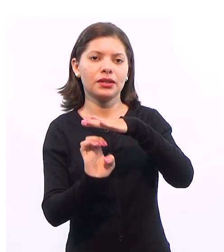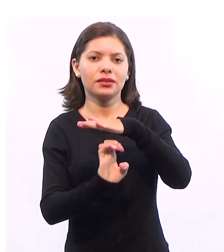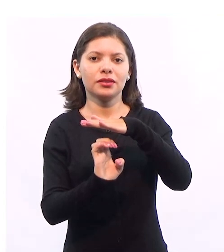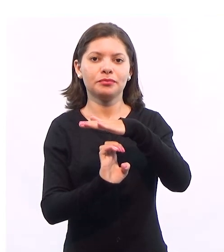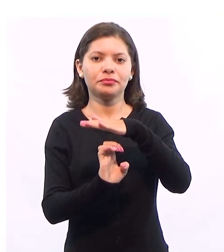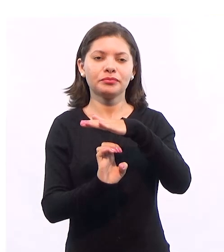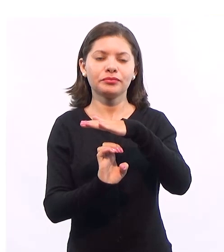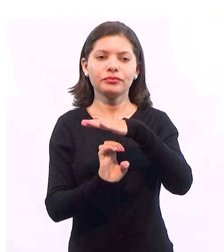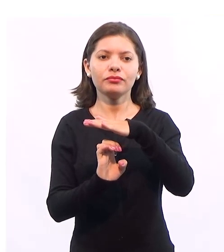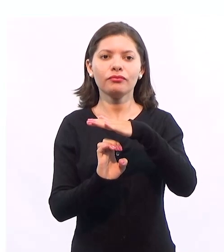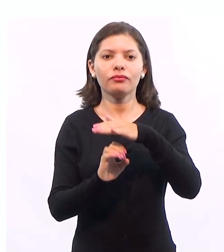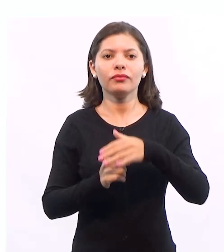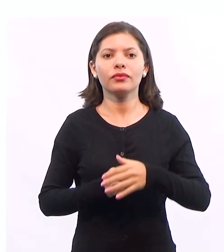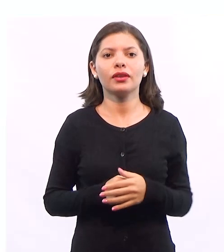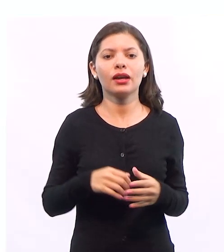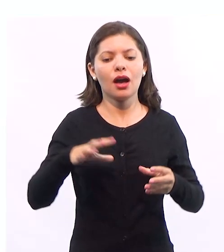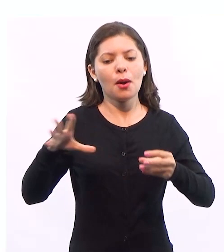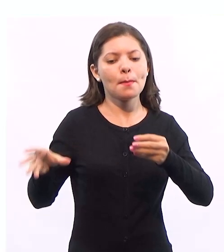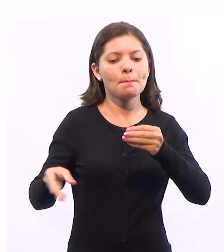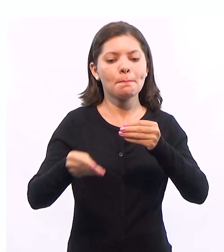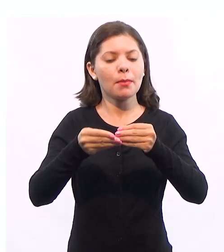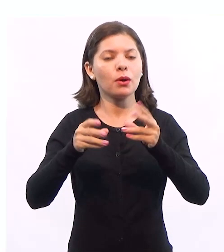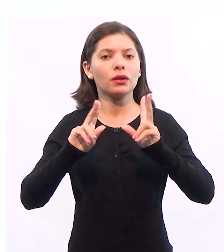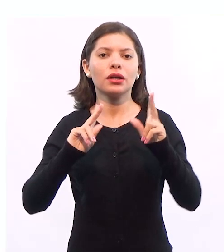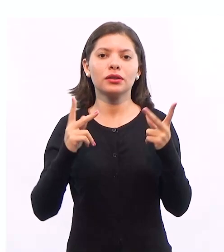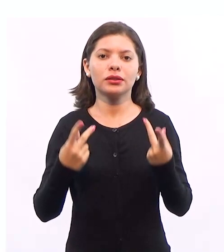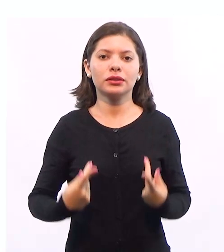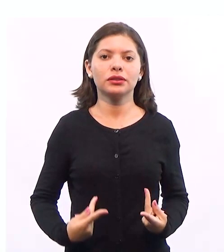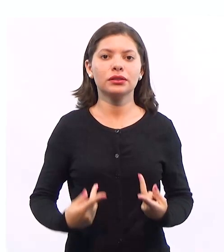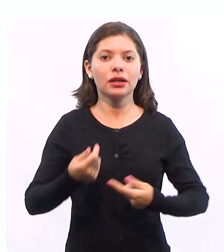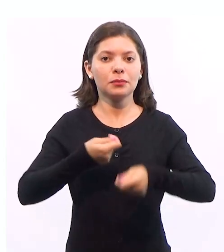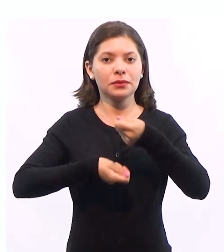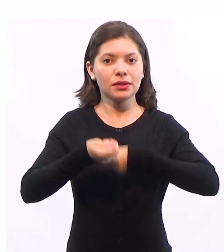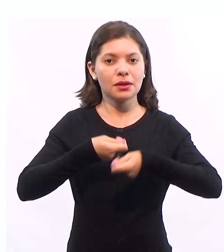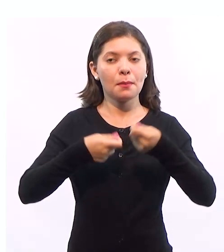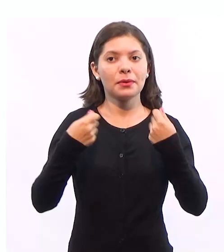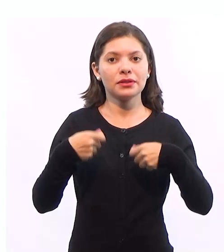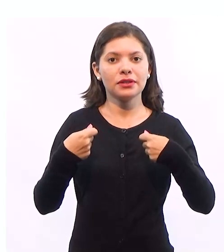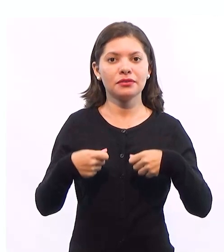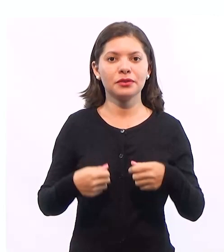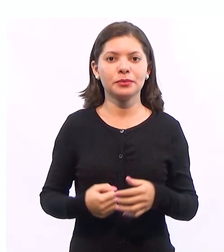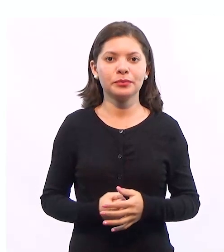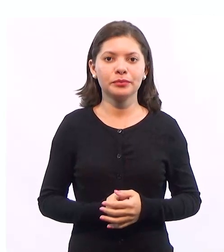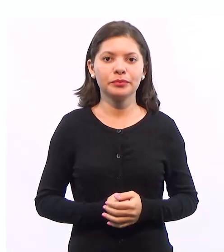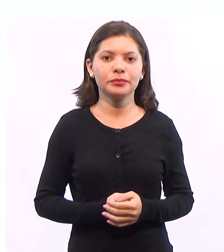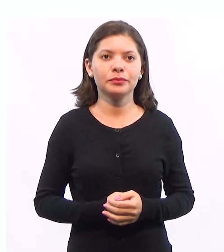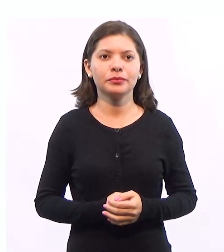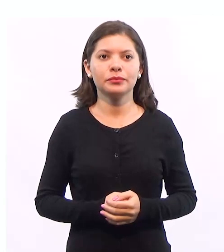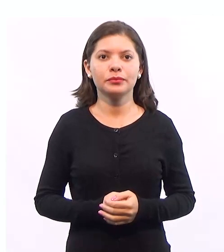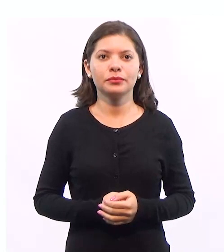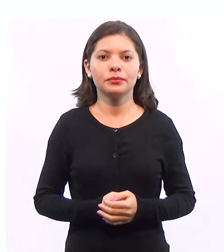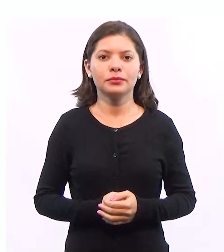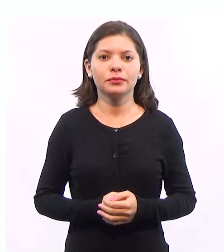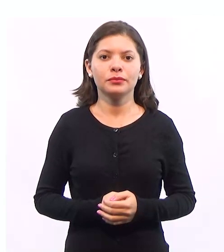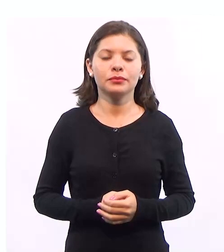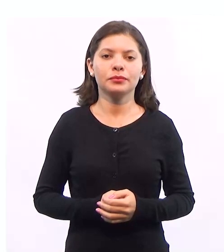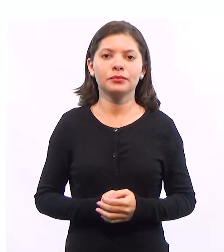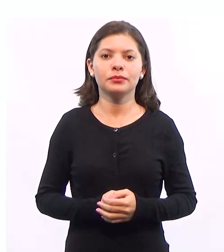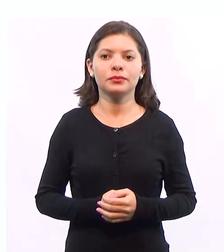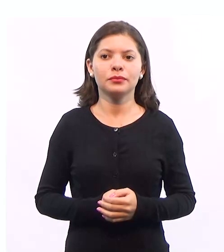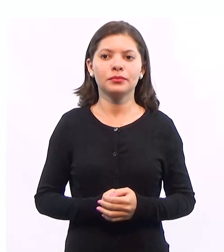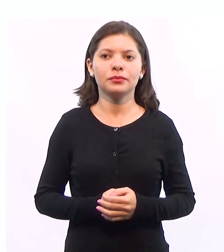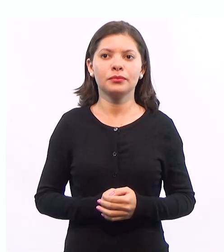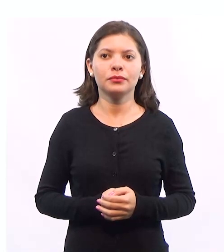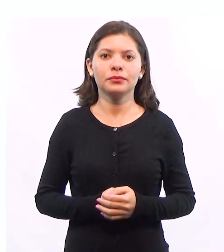E a abordagem humanística da administração era necessária. Vamos entender aqui, ó. A organização... Opa, perdão. Passei para